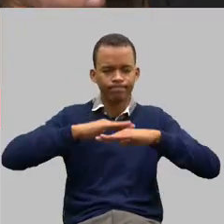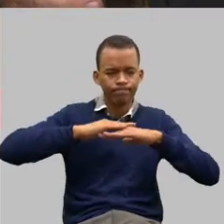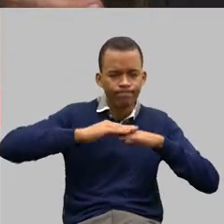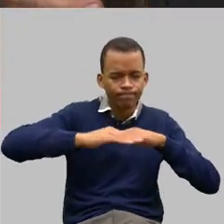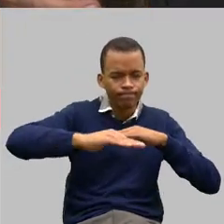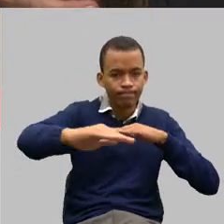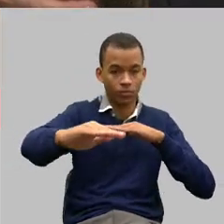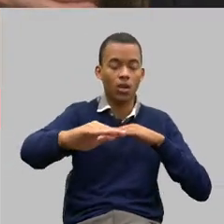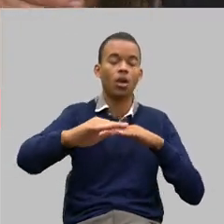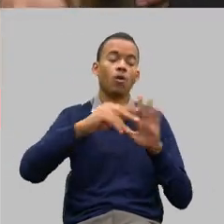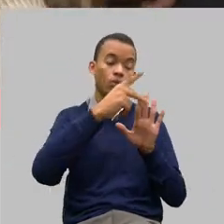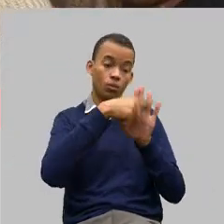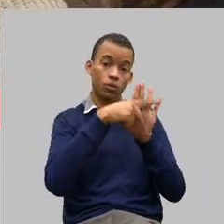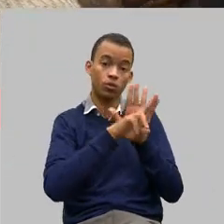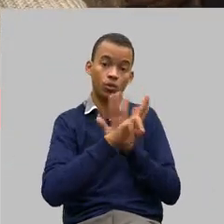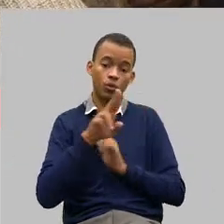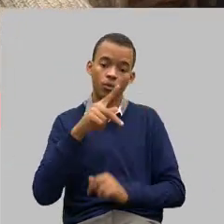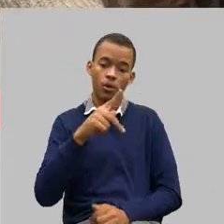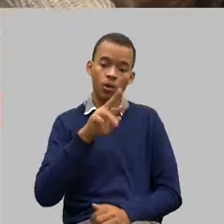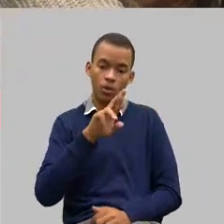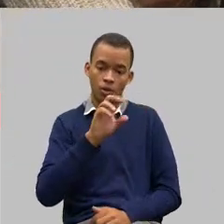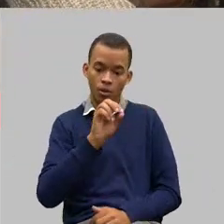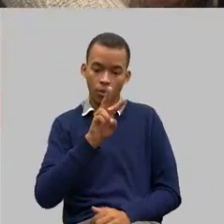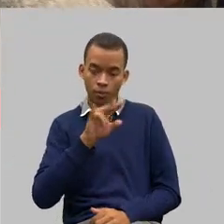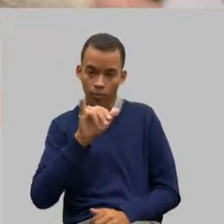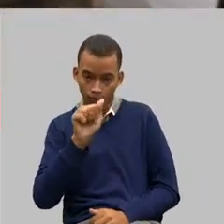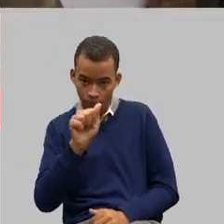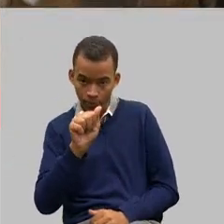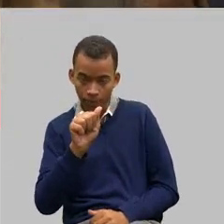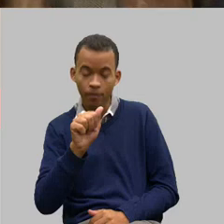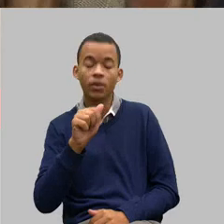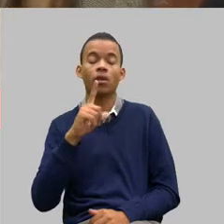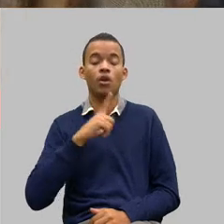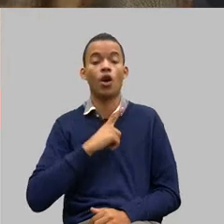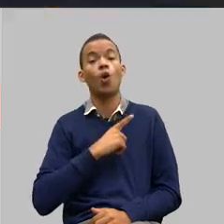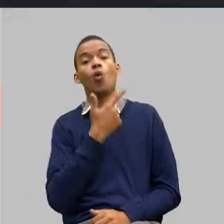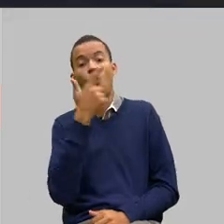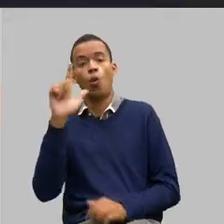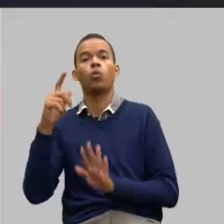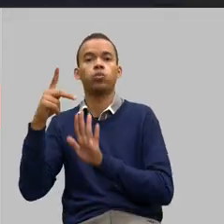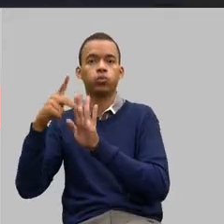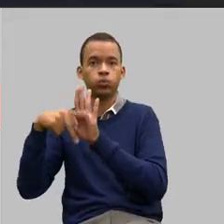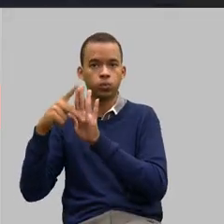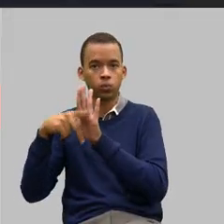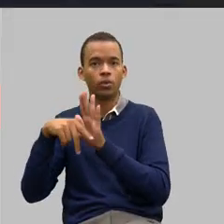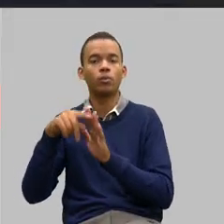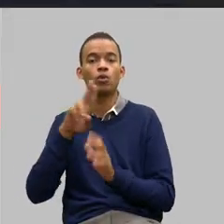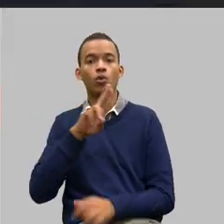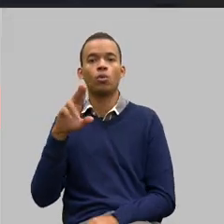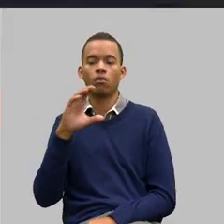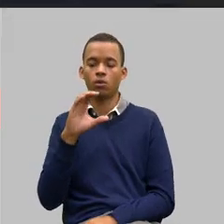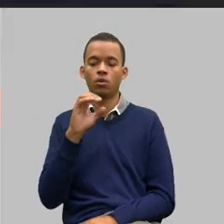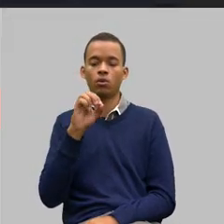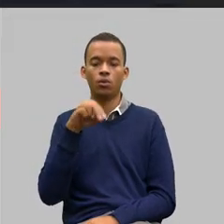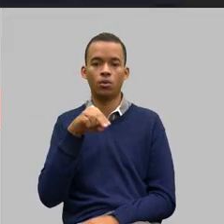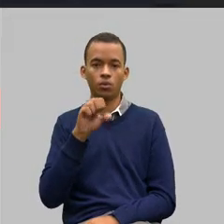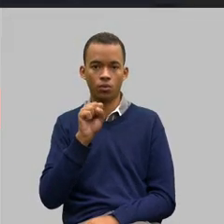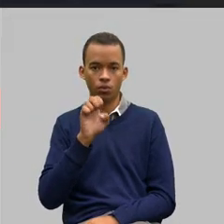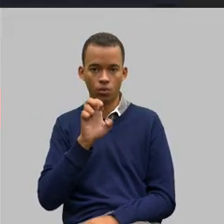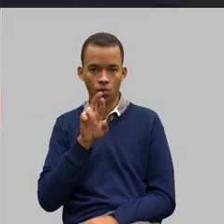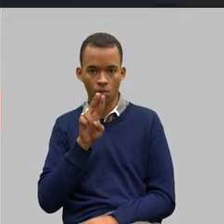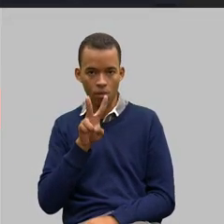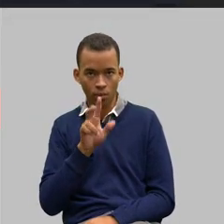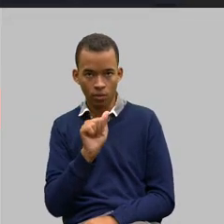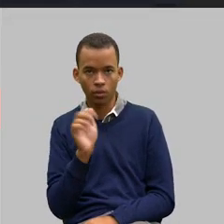segmentos e a outra frente é o conserva pro né o conserva pro é o nosso programa de conservação das estradas e